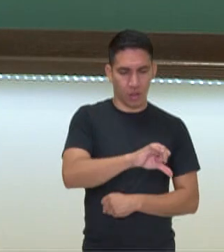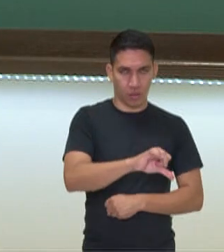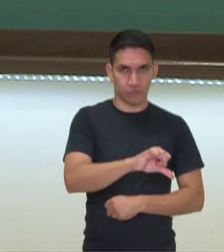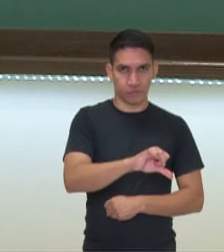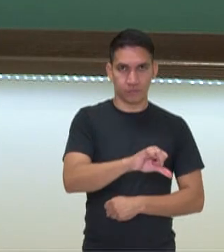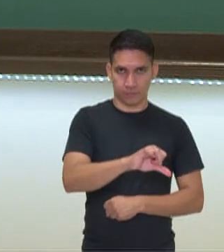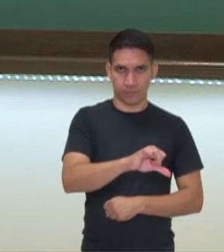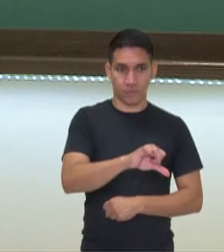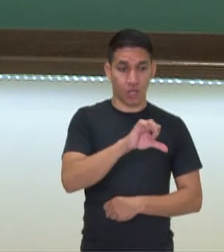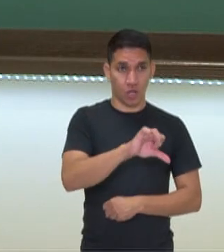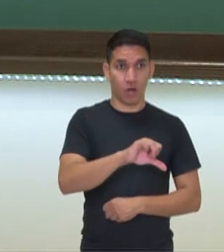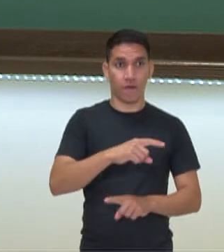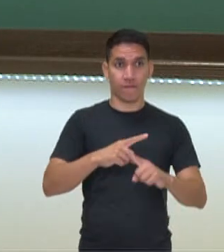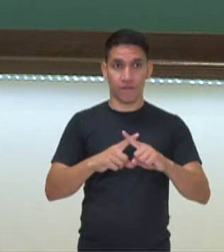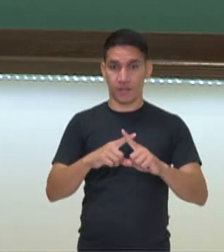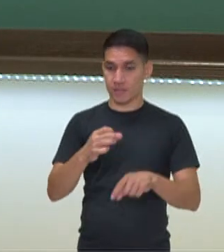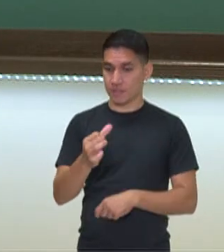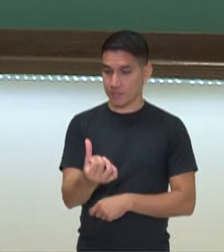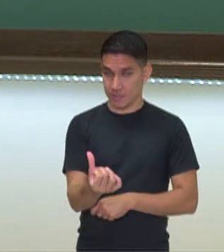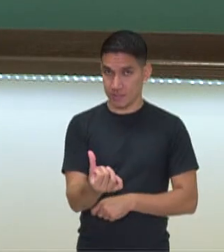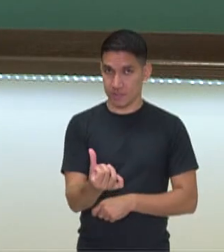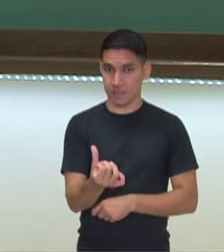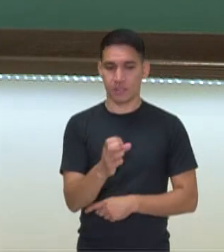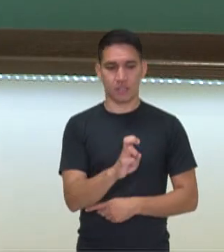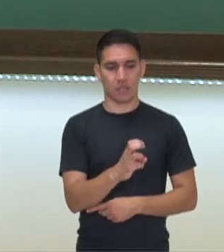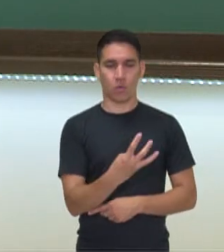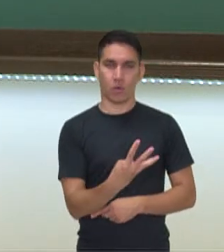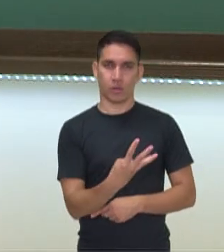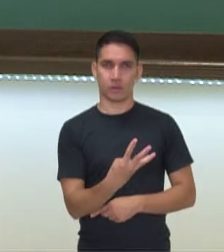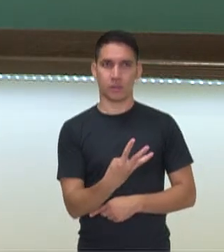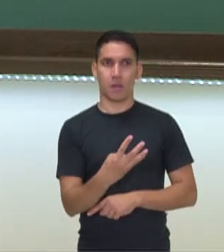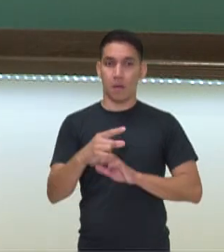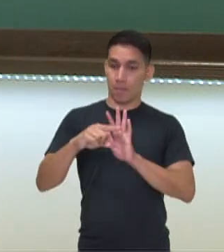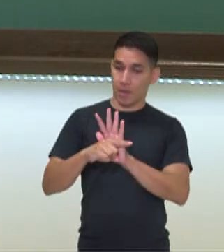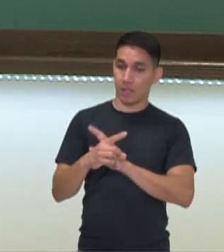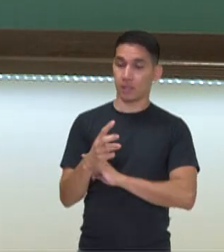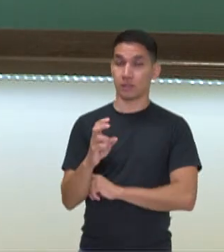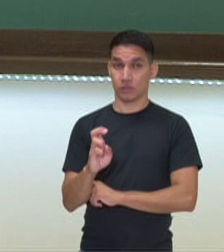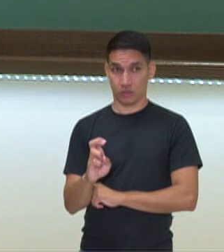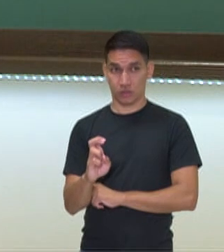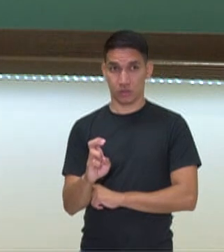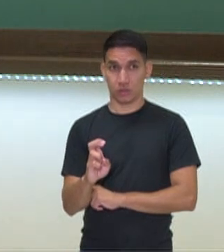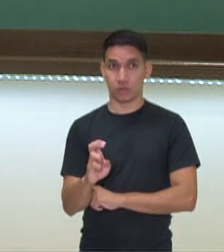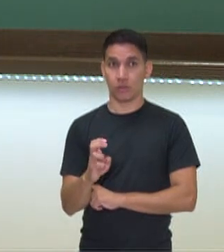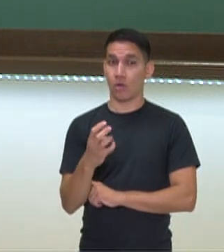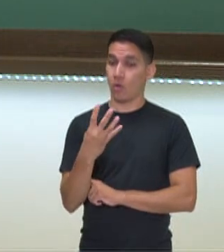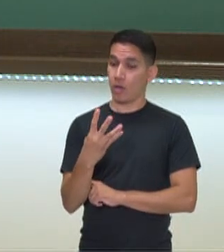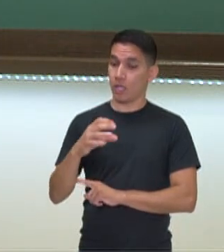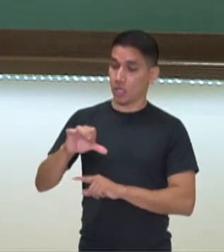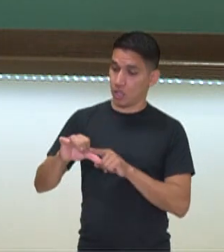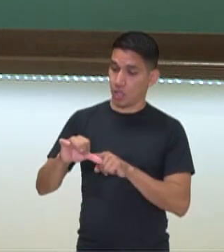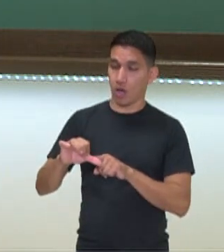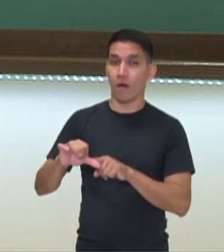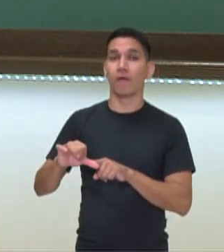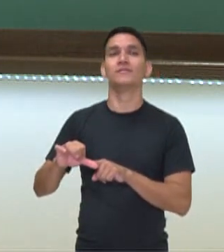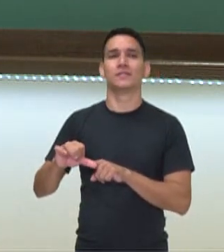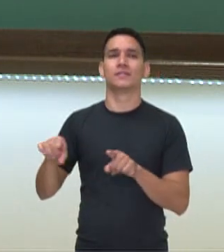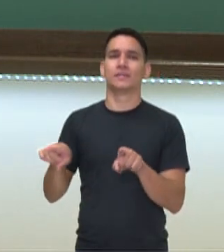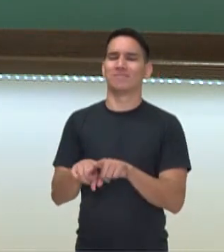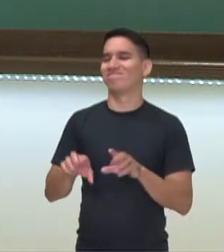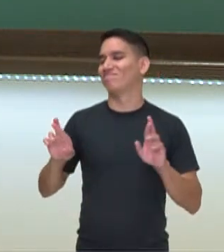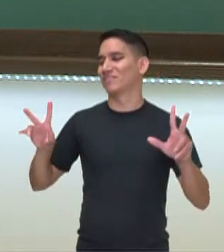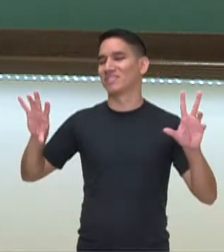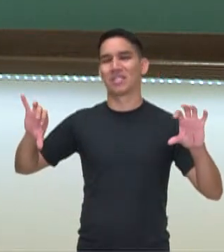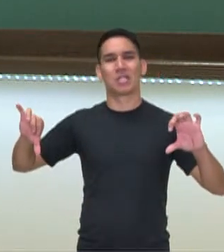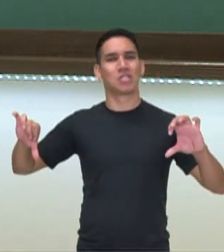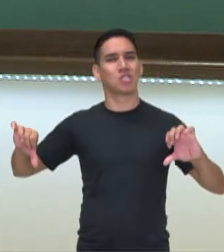6, 54. 54 menos 5, 9. 54 menos 5, 49. 49 também é diferente de